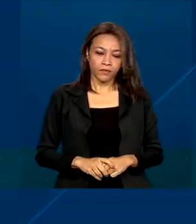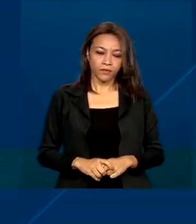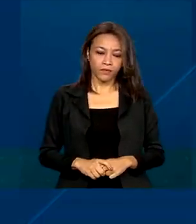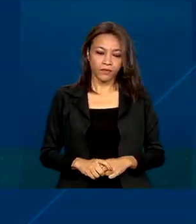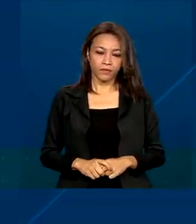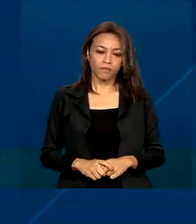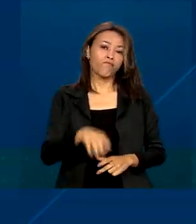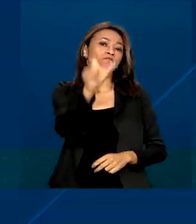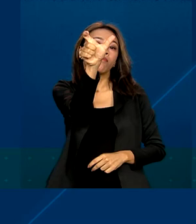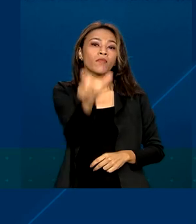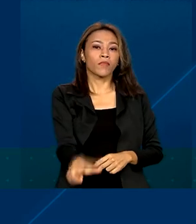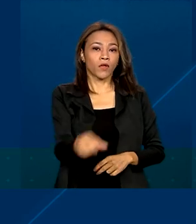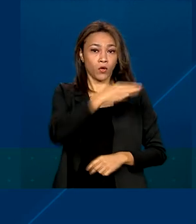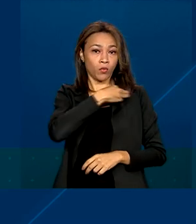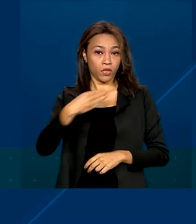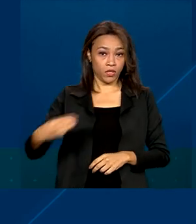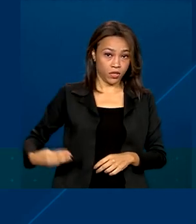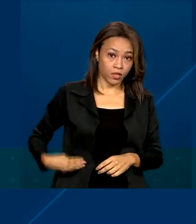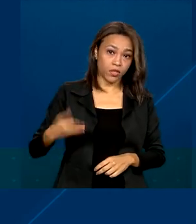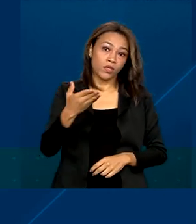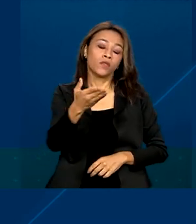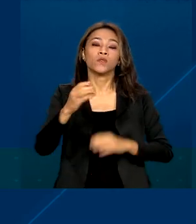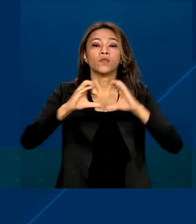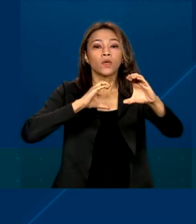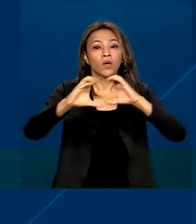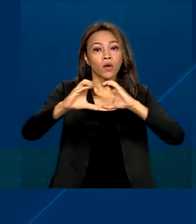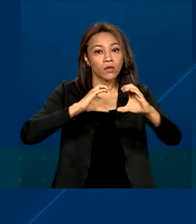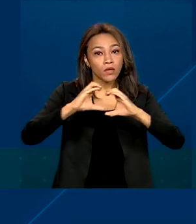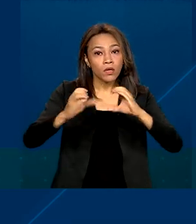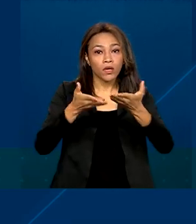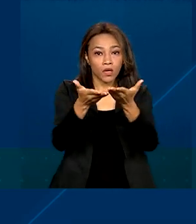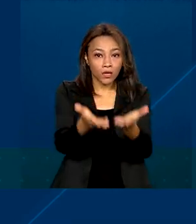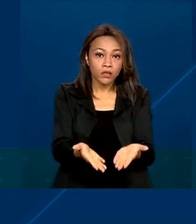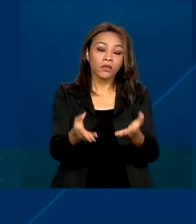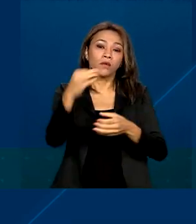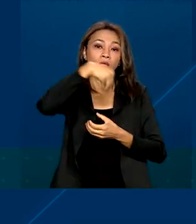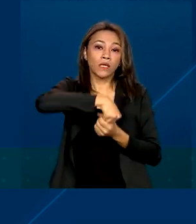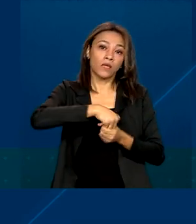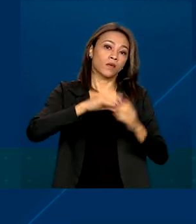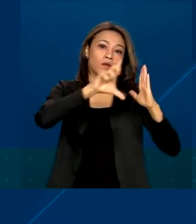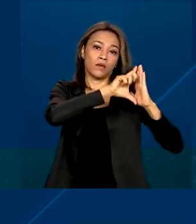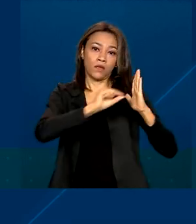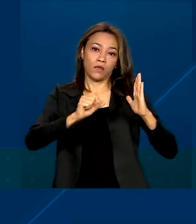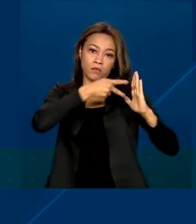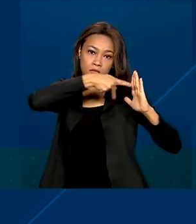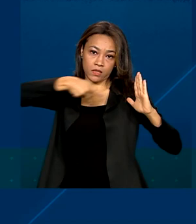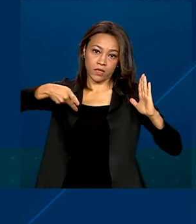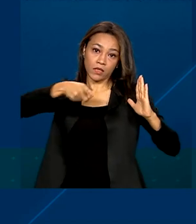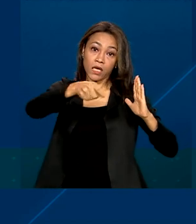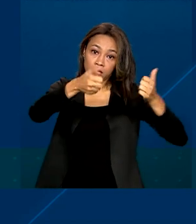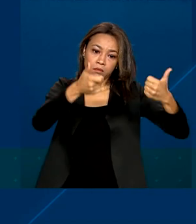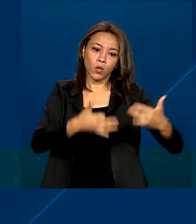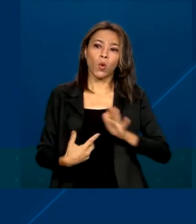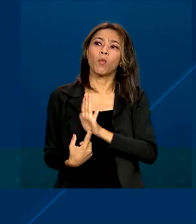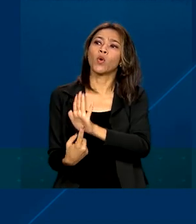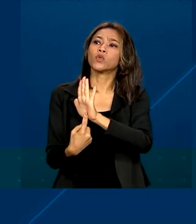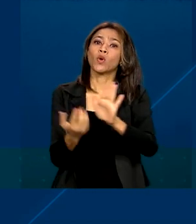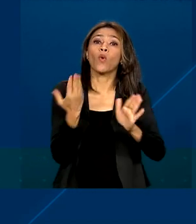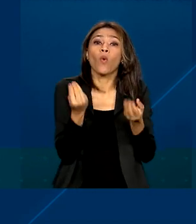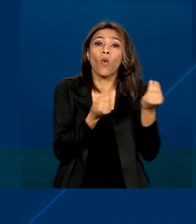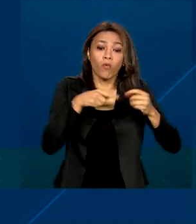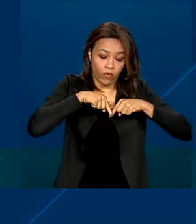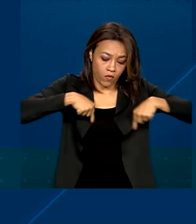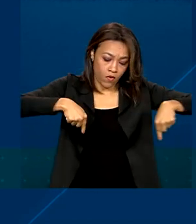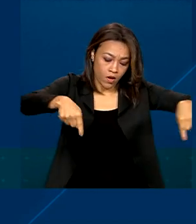O ministro da Secretaria de Comunicação Social da Presidência da República mostrou como ficaram as salas no